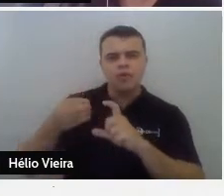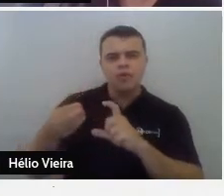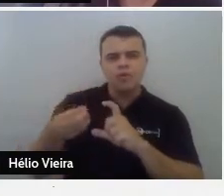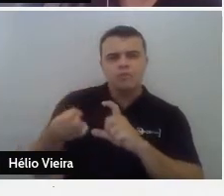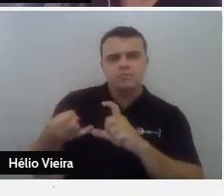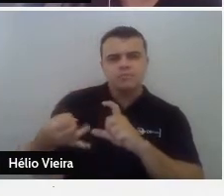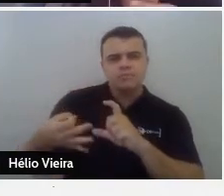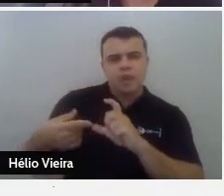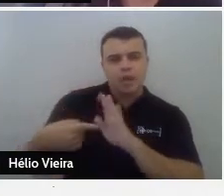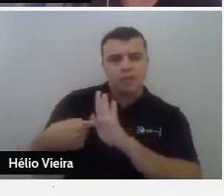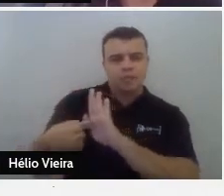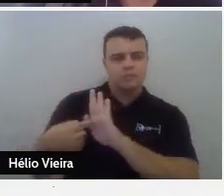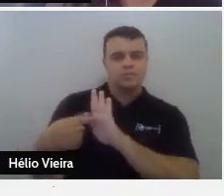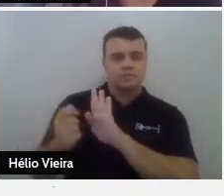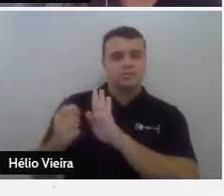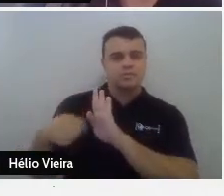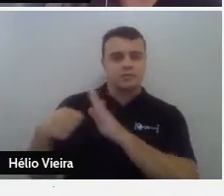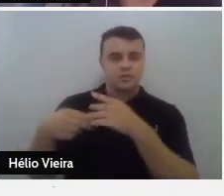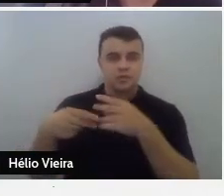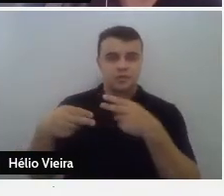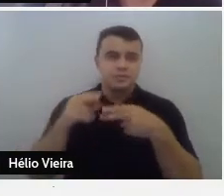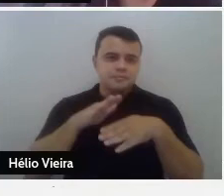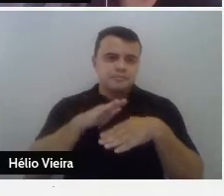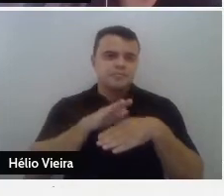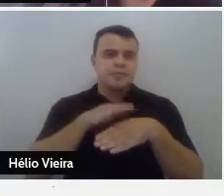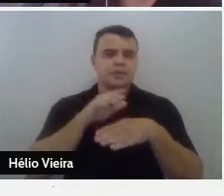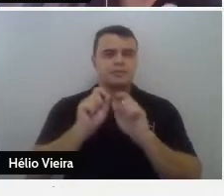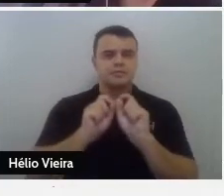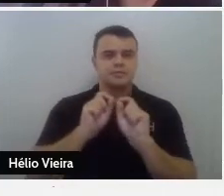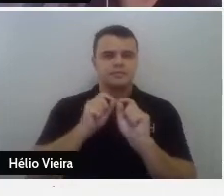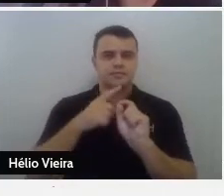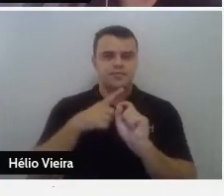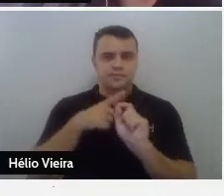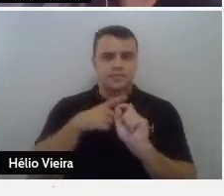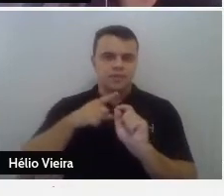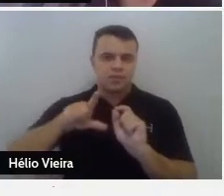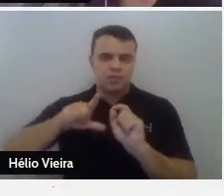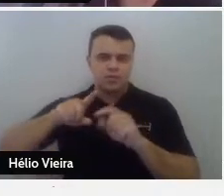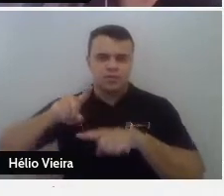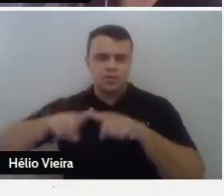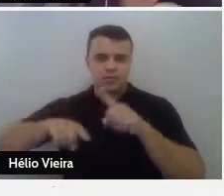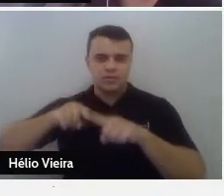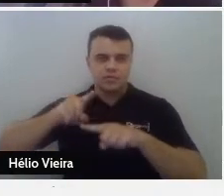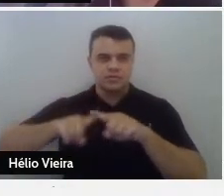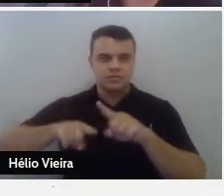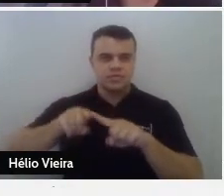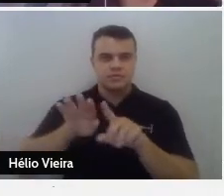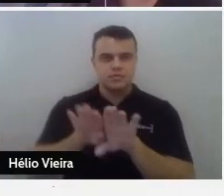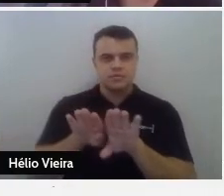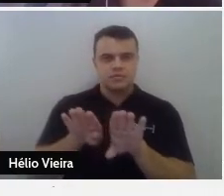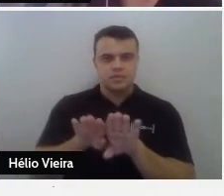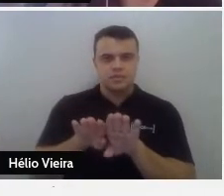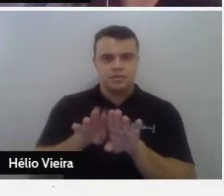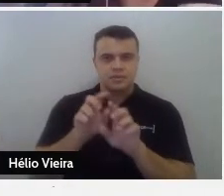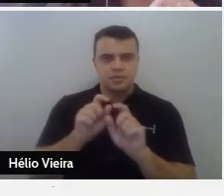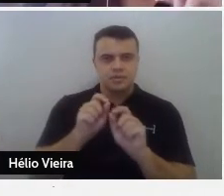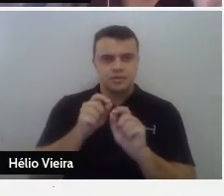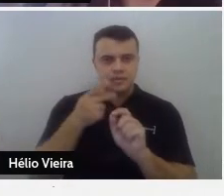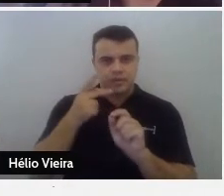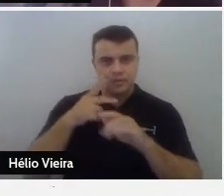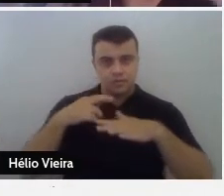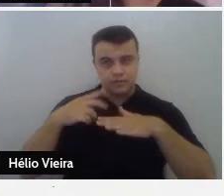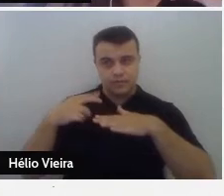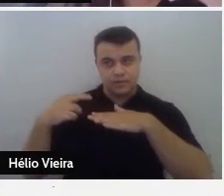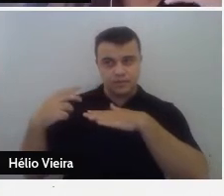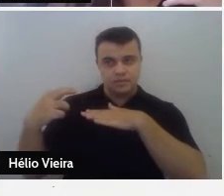imagens, né, alguns mais outros recursos. Então, assim, a gama